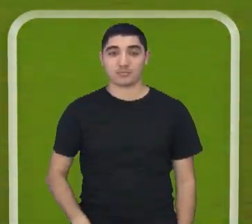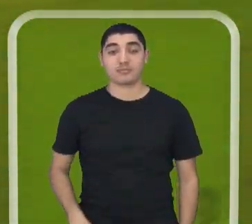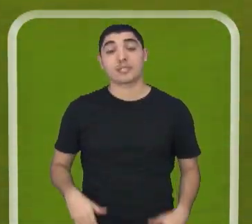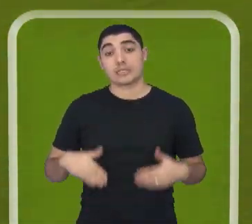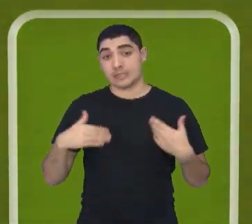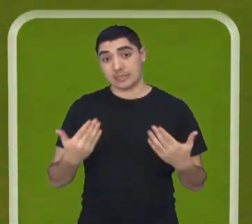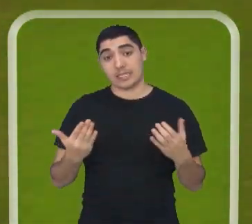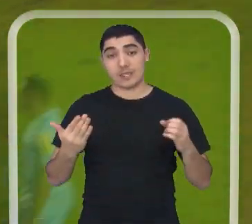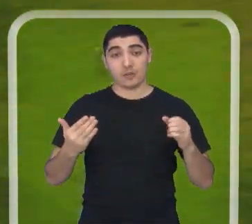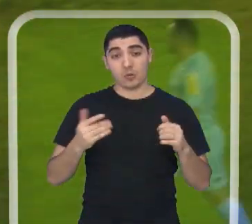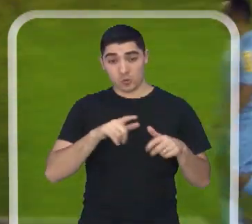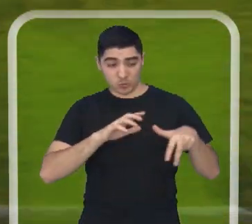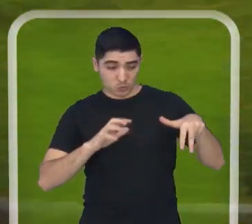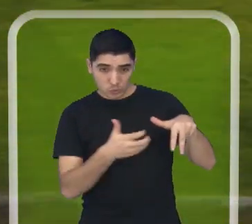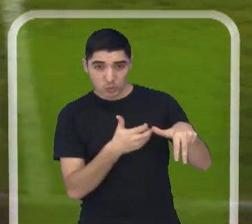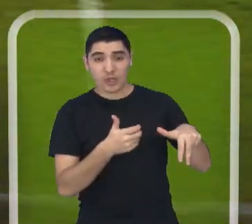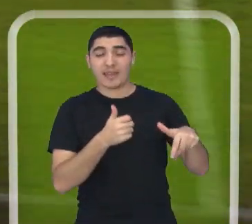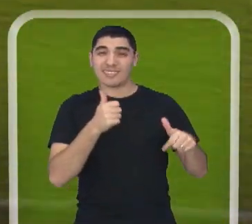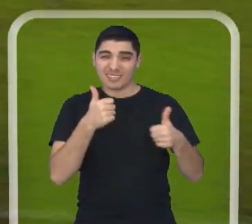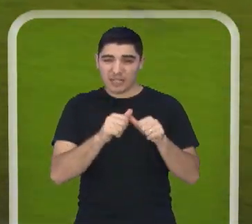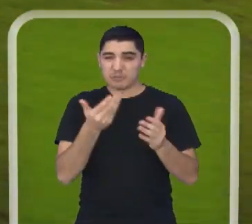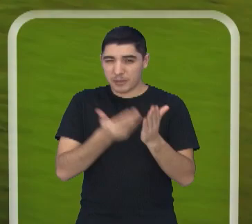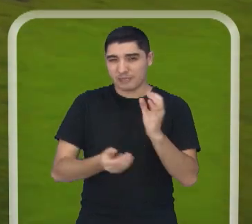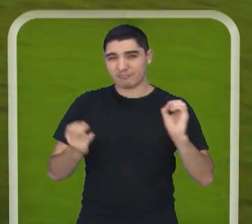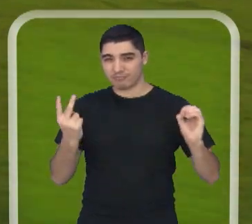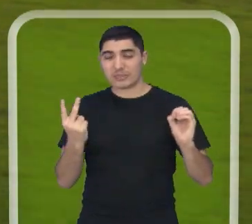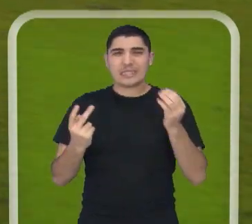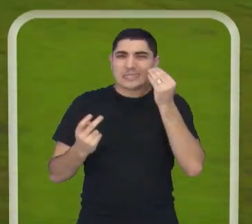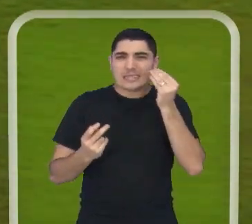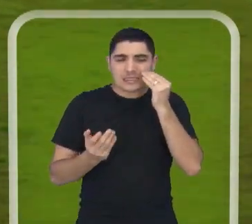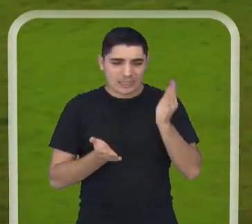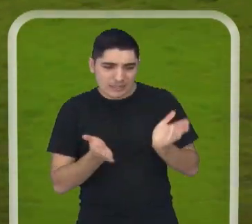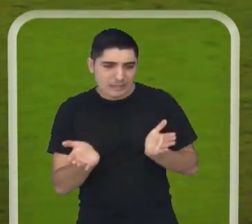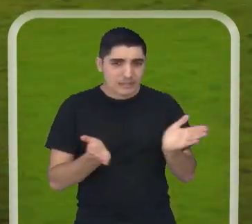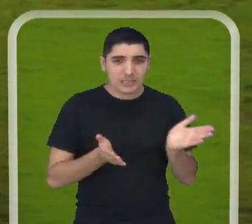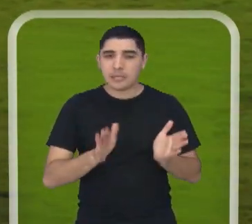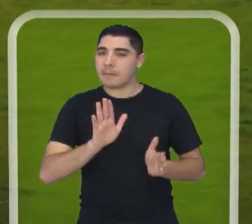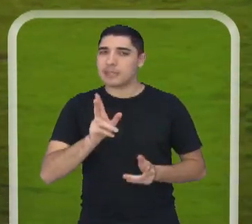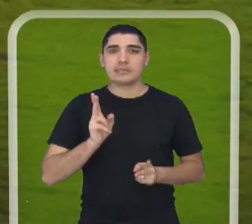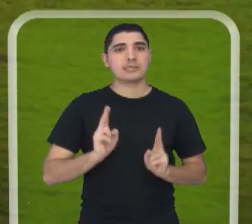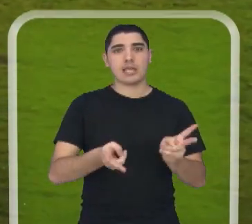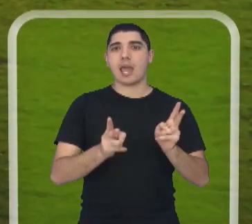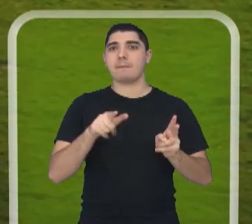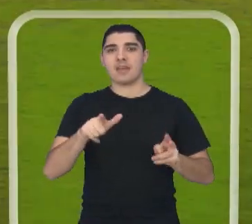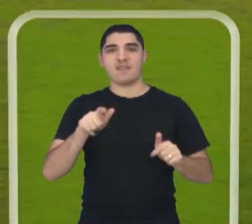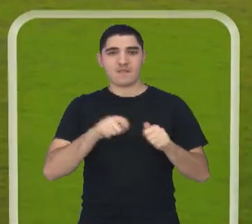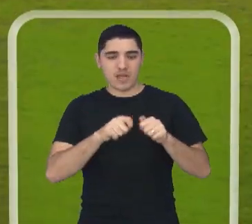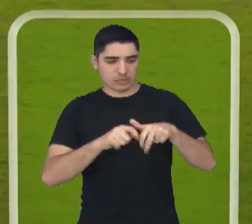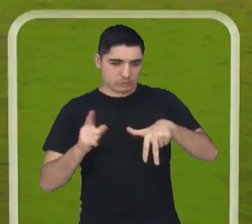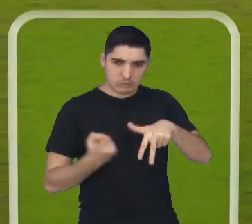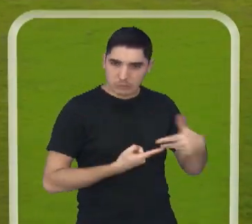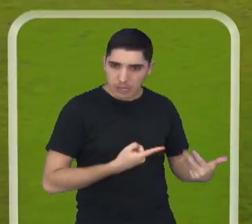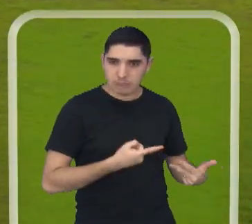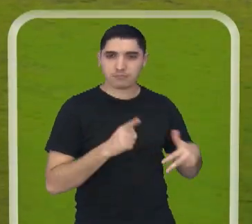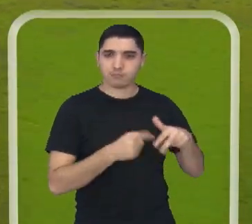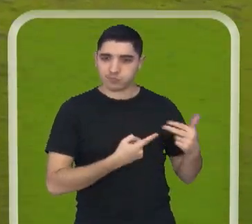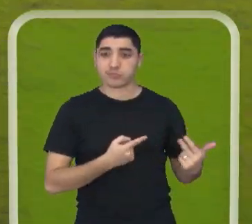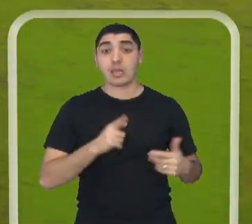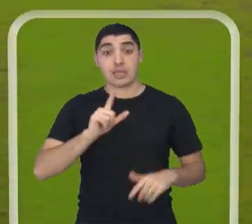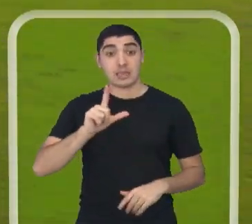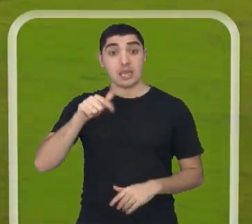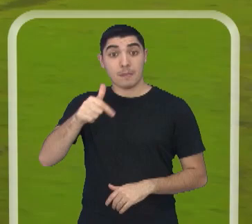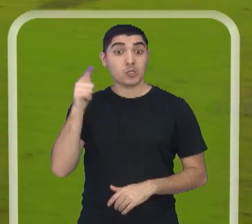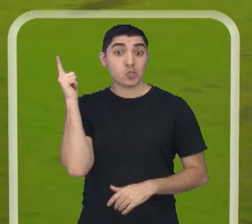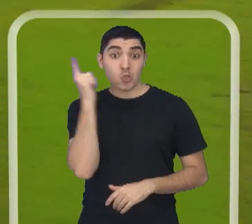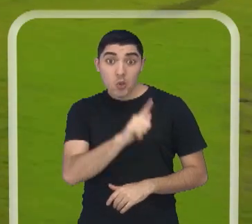Atrás no placar, o Tigre tentava jogadas rápidas pela ponta, mas era sempre parado com faltas. Quando conseguiu chegar na área